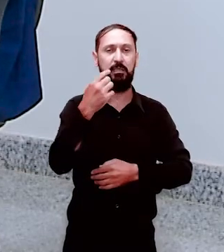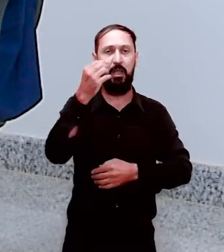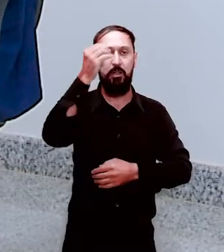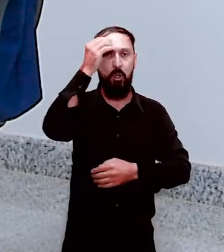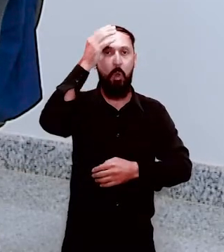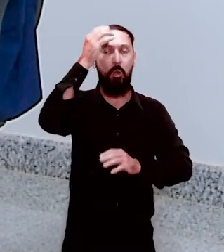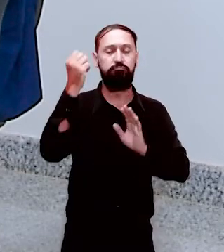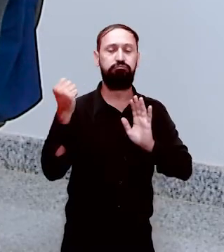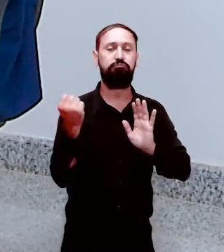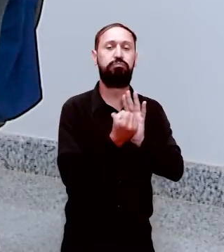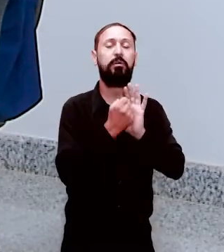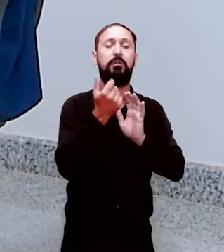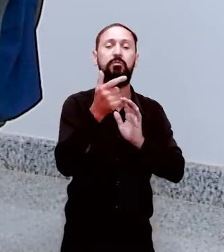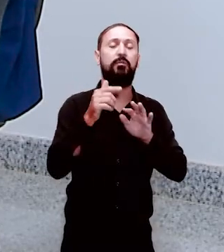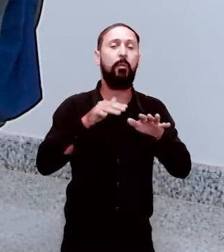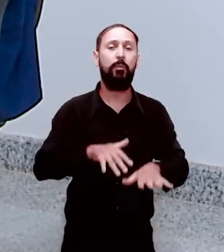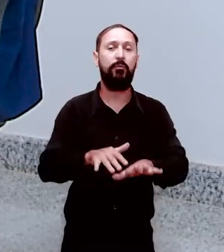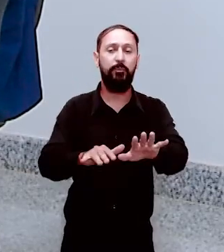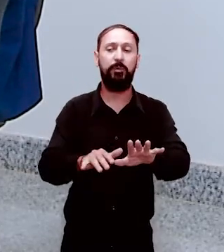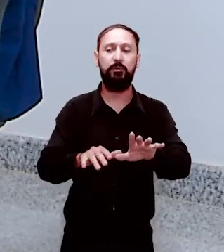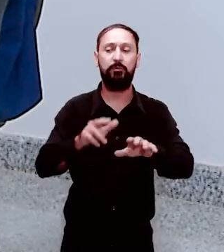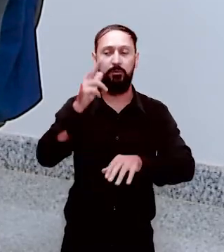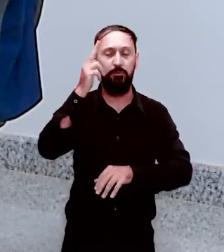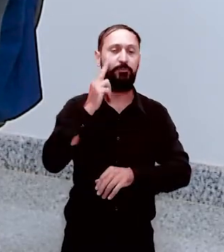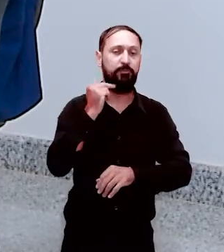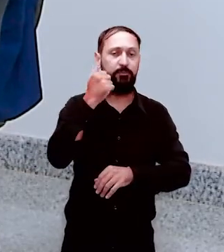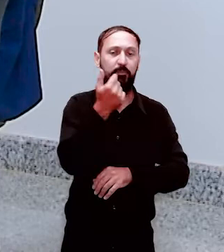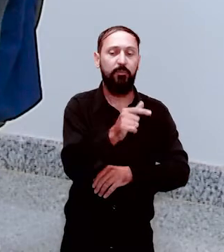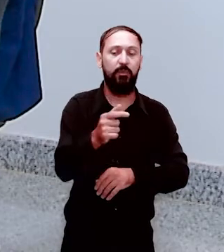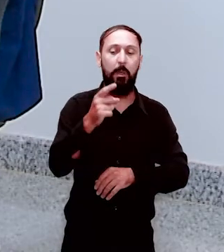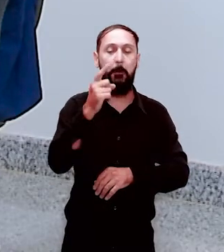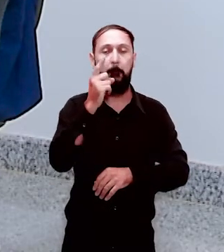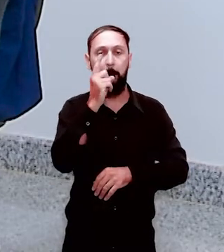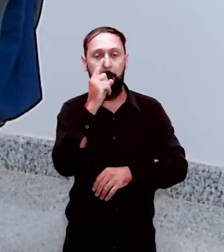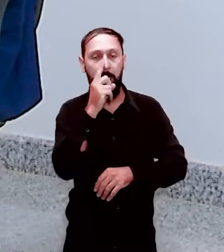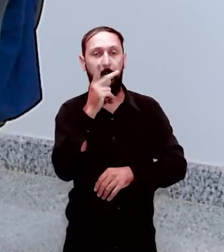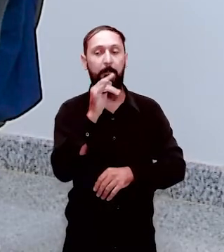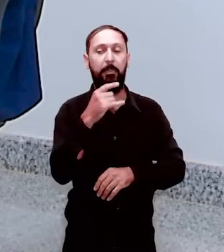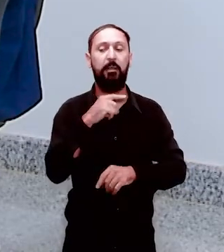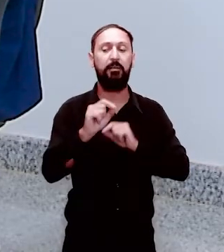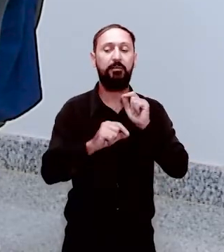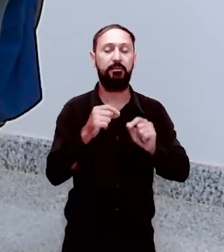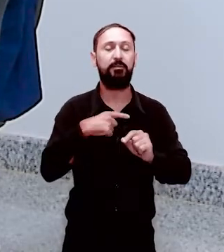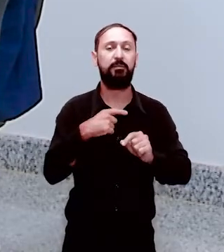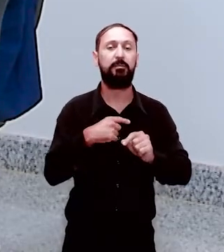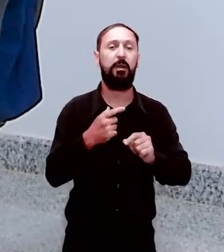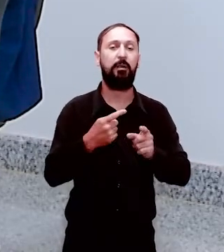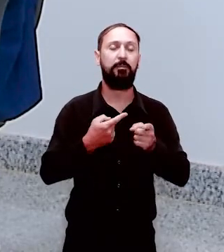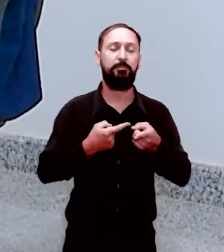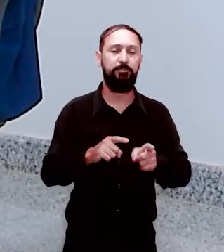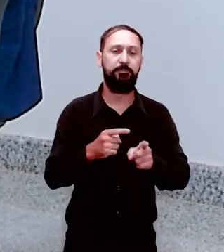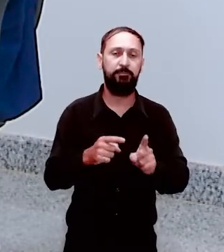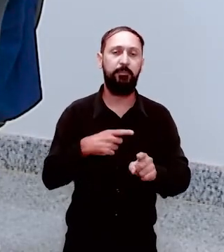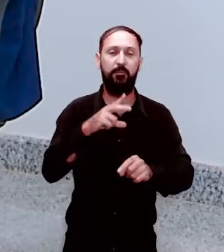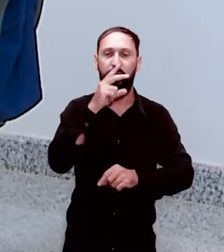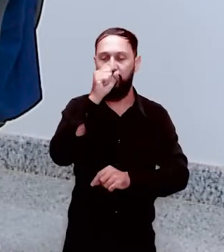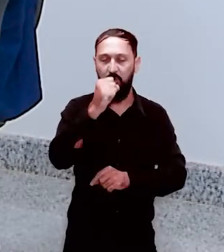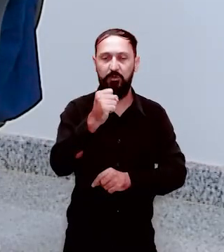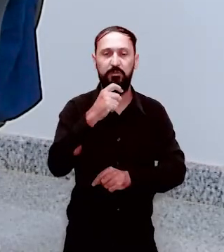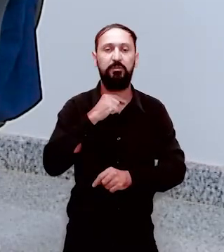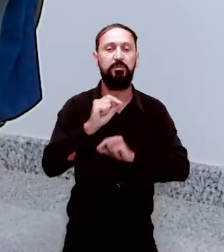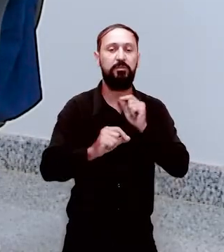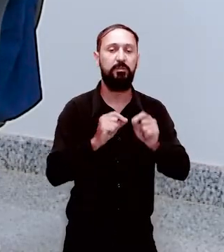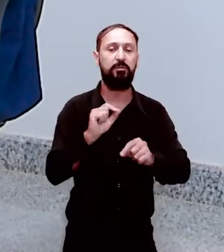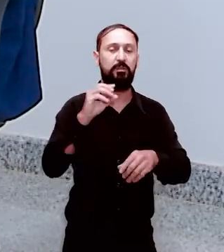das pessoas que não tiveram acesso ao movimento negro ou que não tiveram pais e mães como nós tivemos a oportunidade de ter para rebater, para se